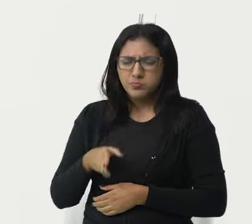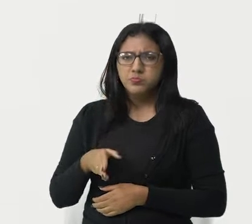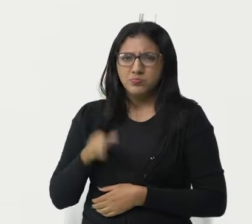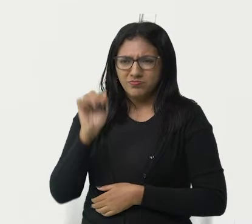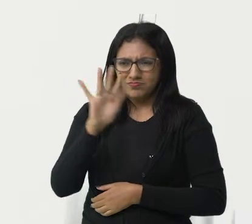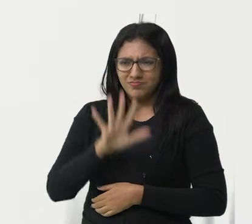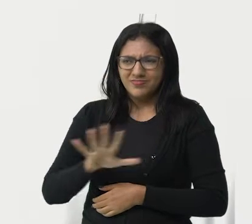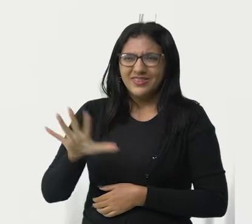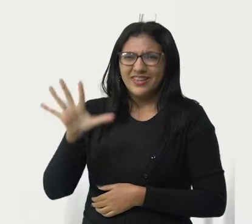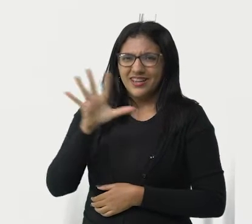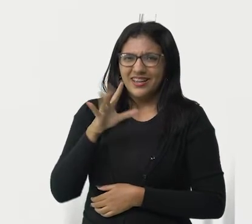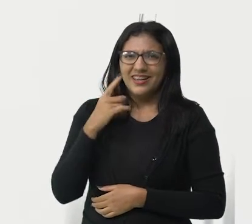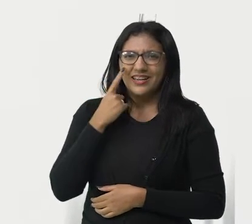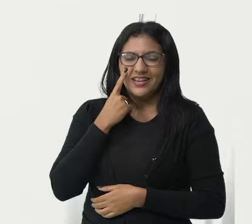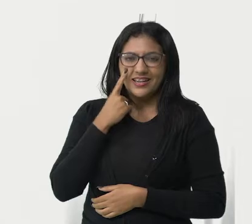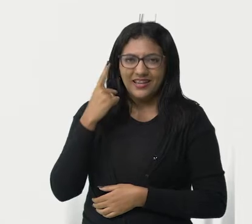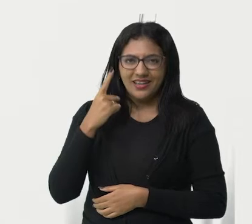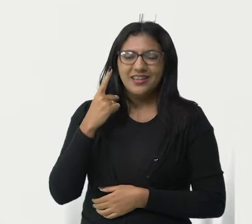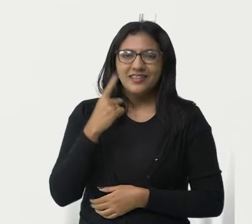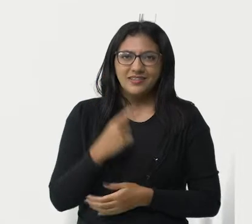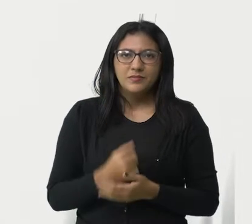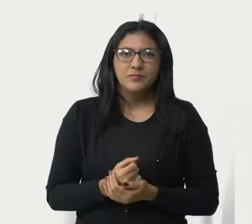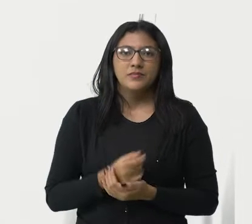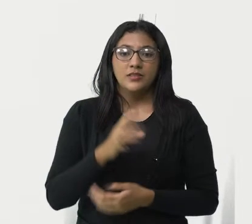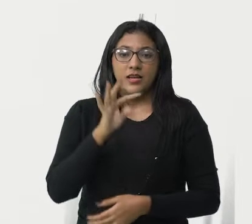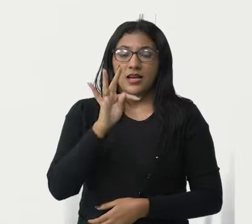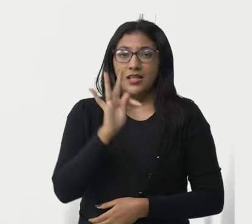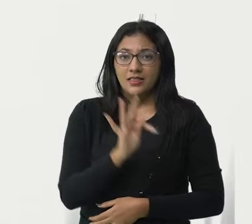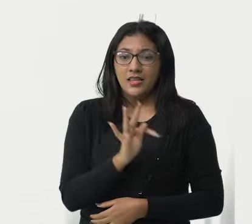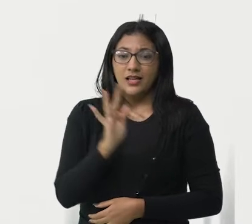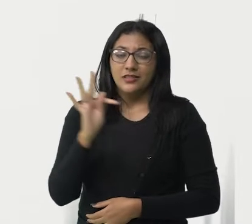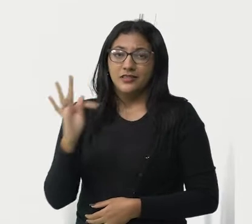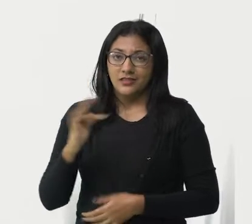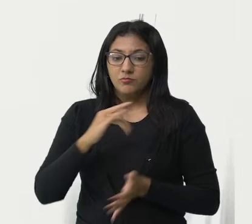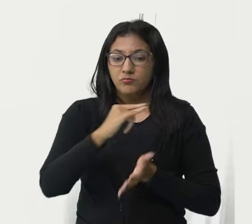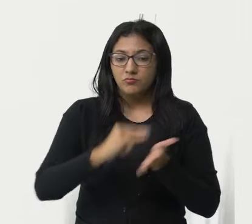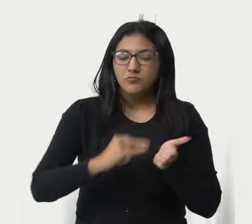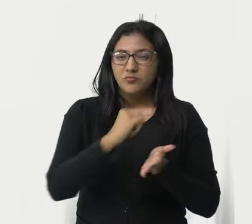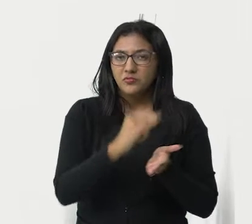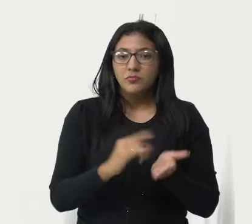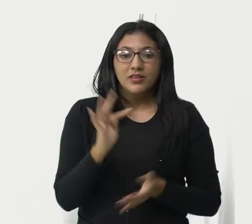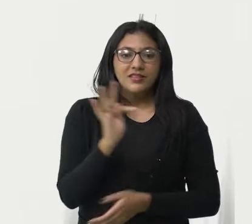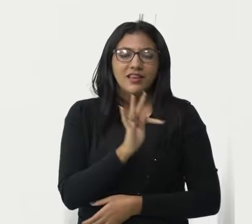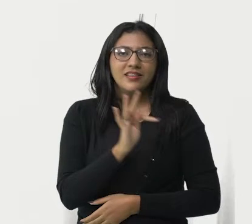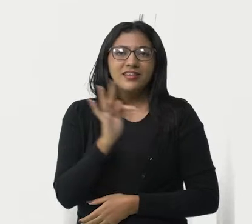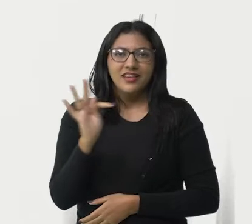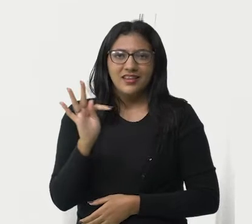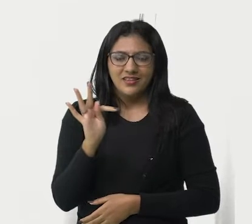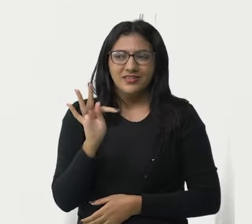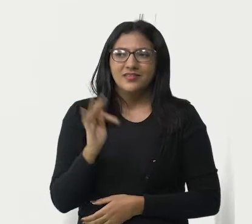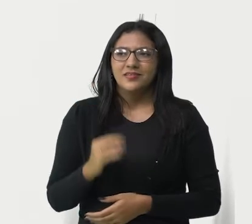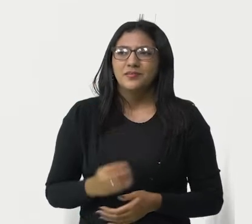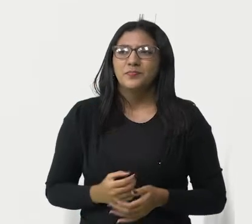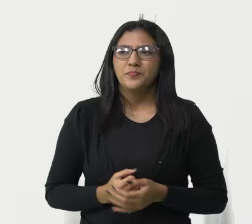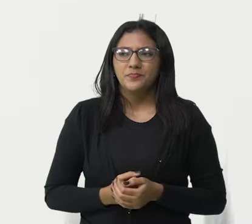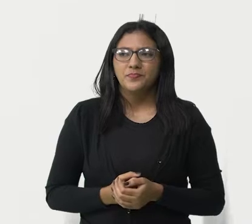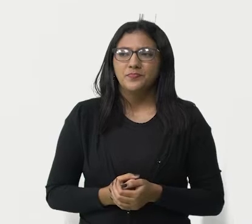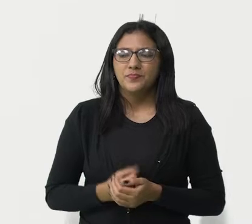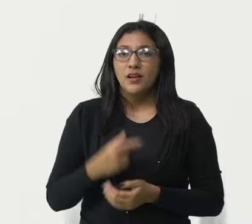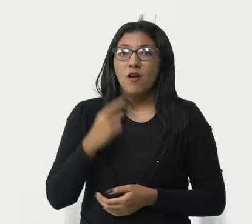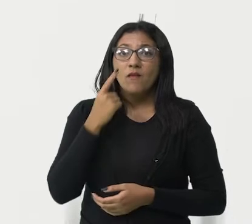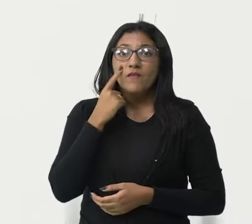de Tordesilhas. Então, do Tratado de Tordesilhas, a gente verifica que para a